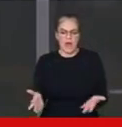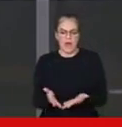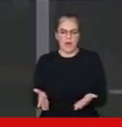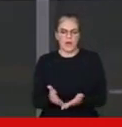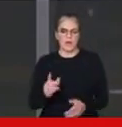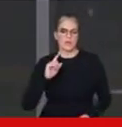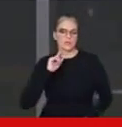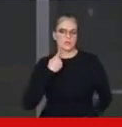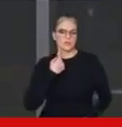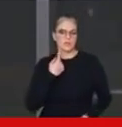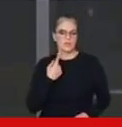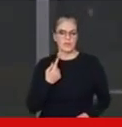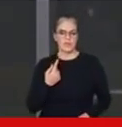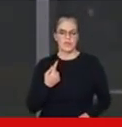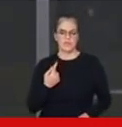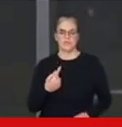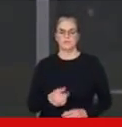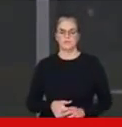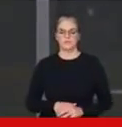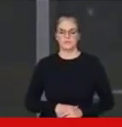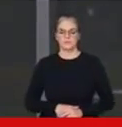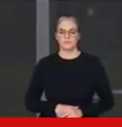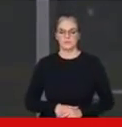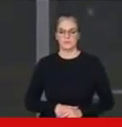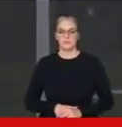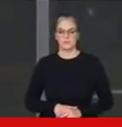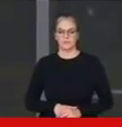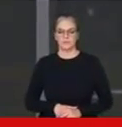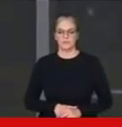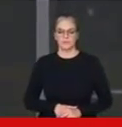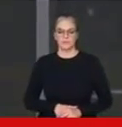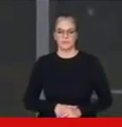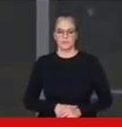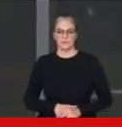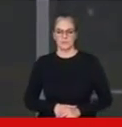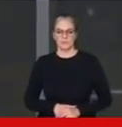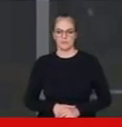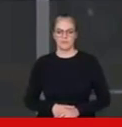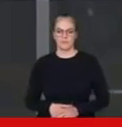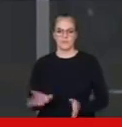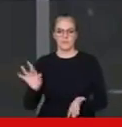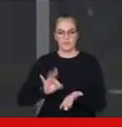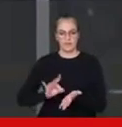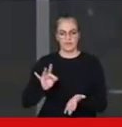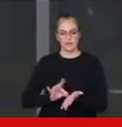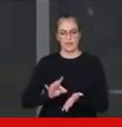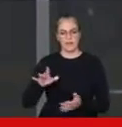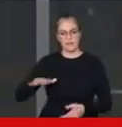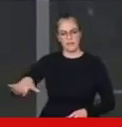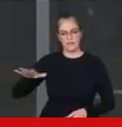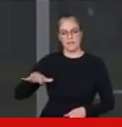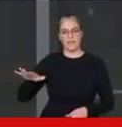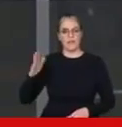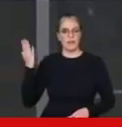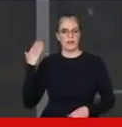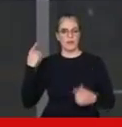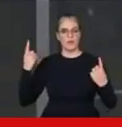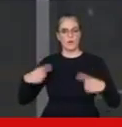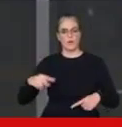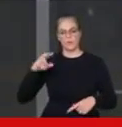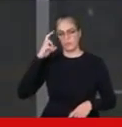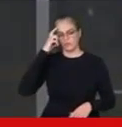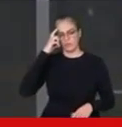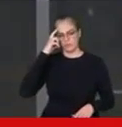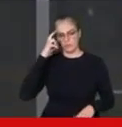não existia. Então o que existia era a contracultura que a elite do atraso fazia. Jessé de Souza